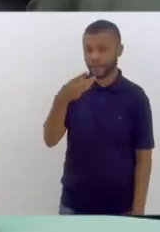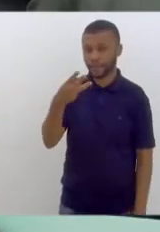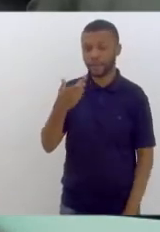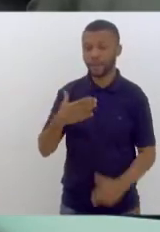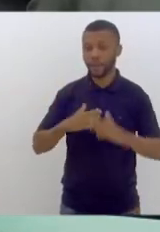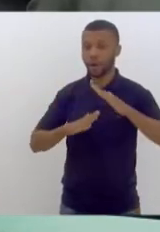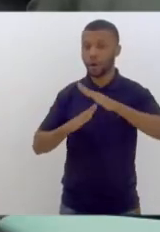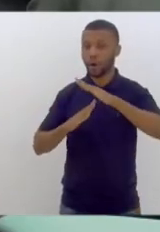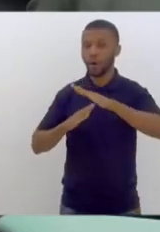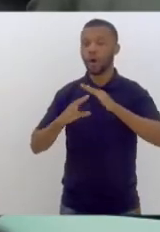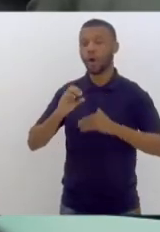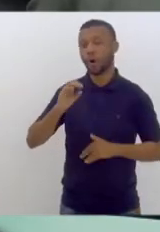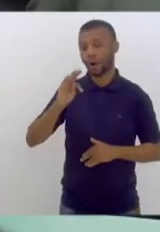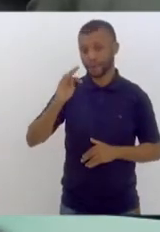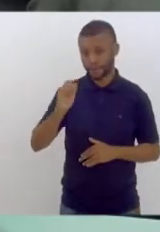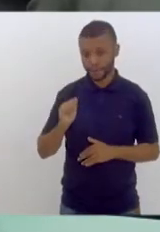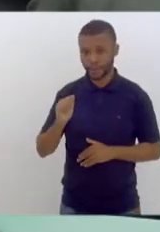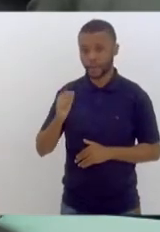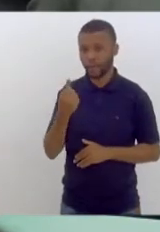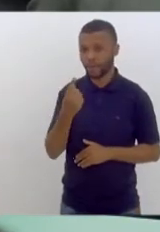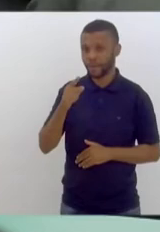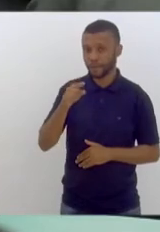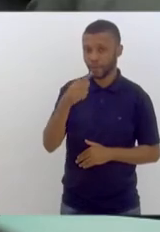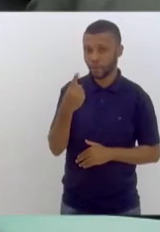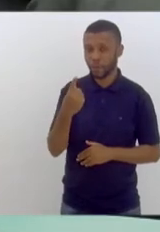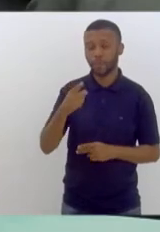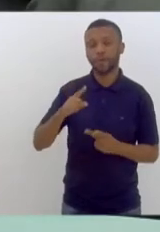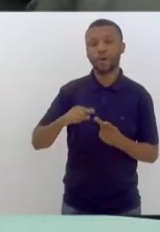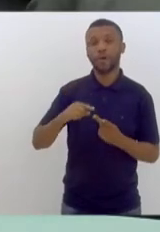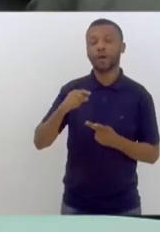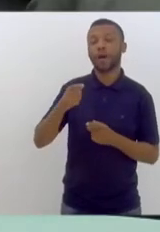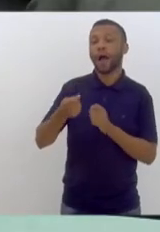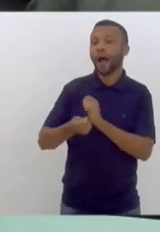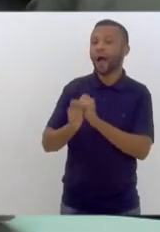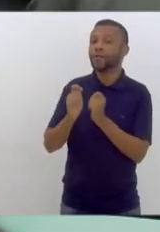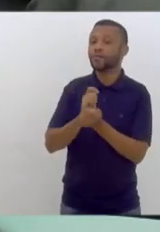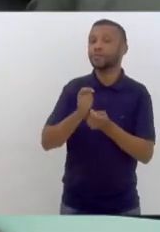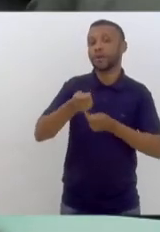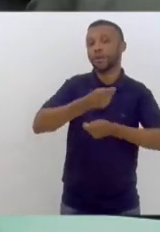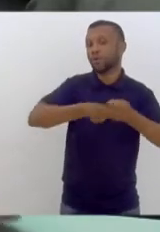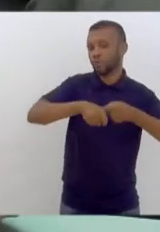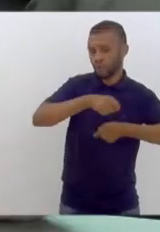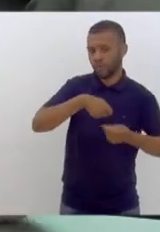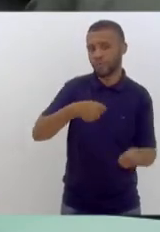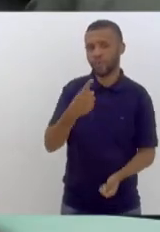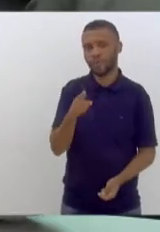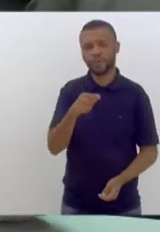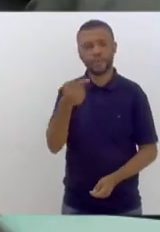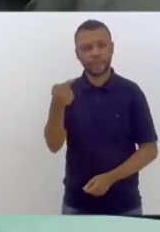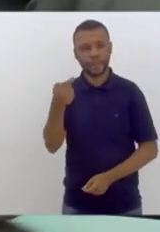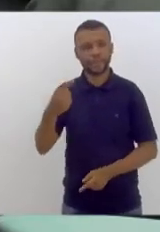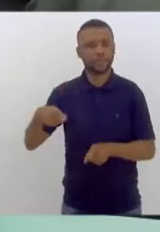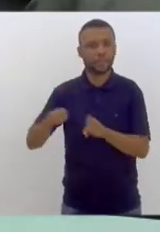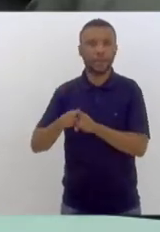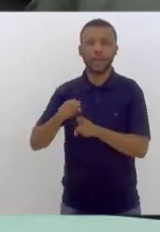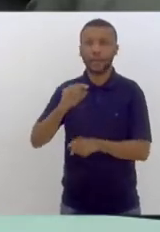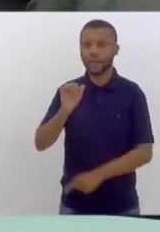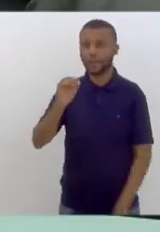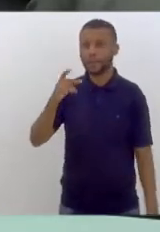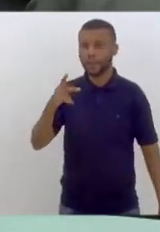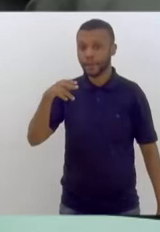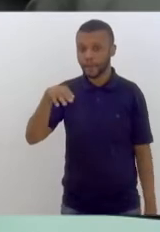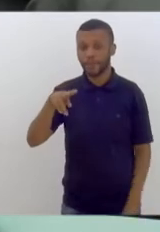com 8,1, o índice de ajuste econômico com 1,7 e o IPM verde, que a gente chama, de